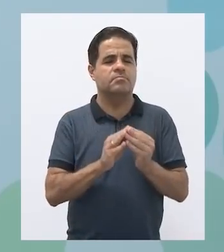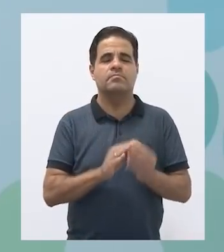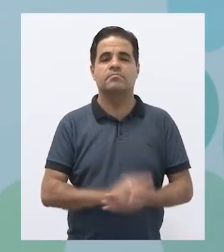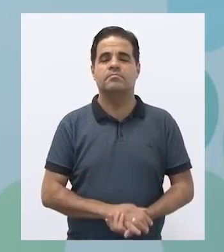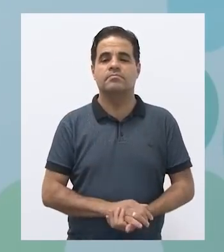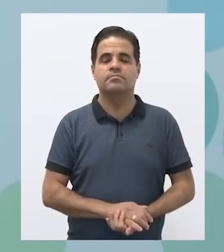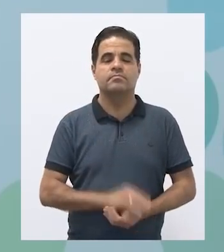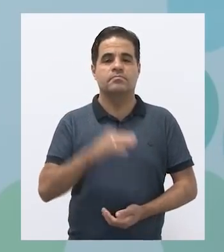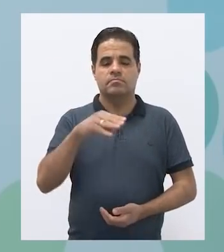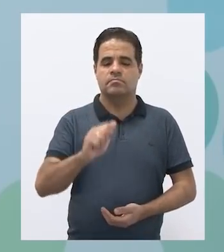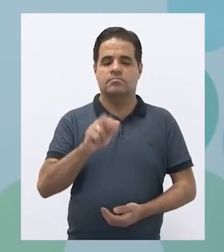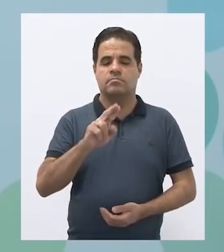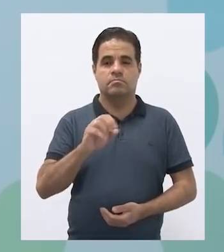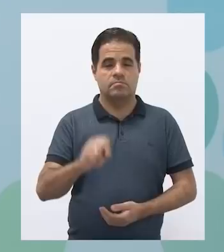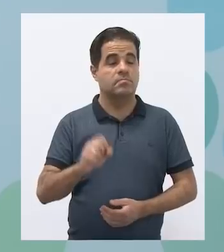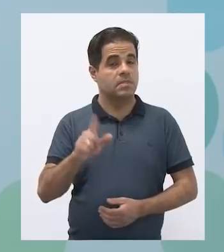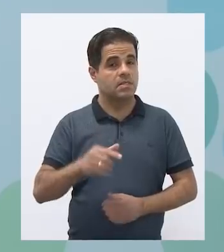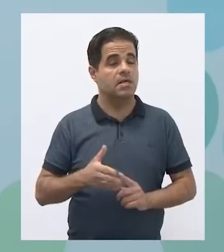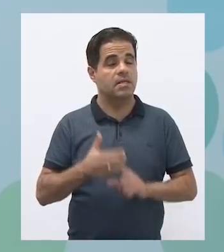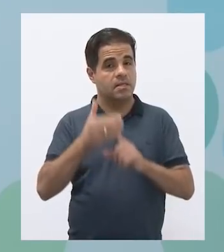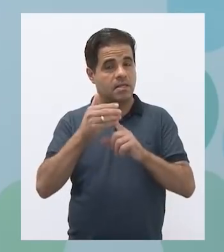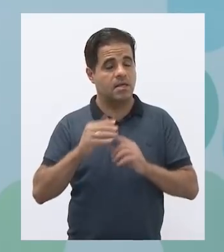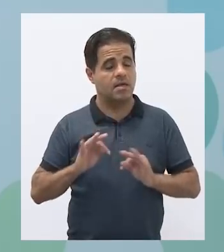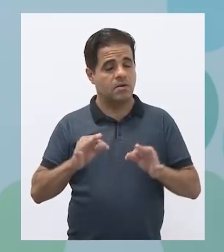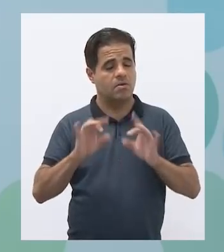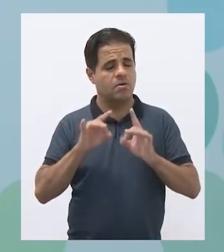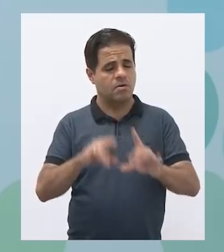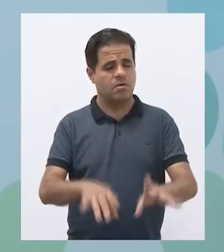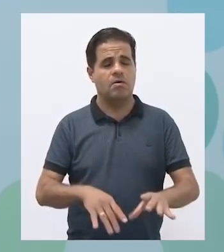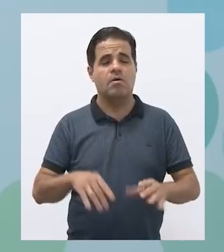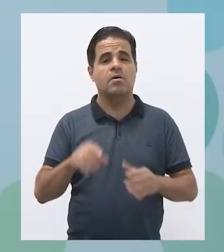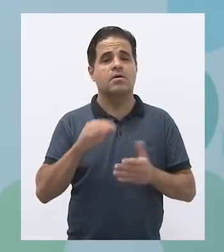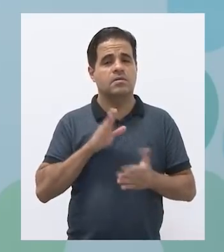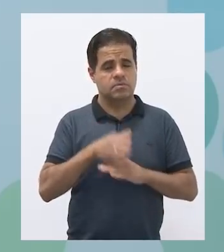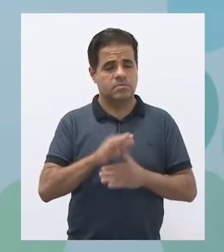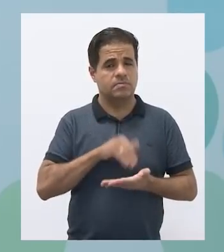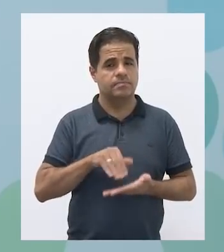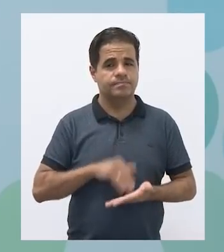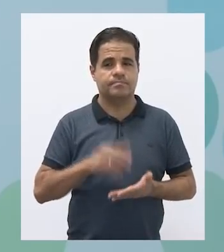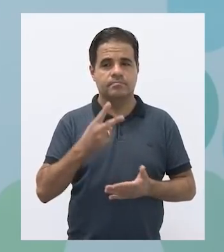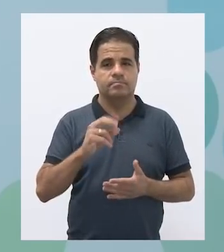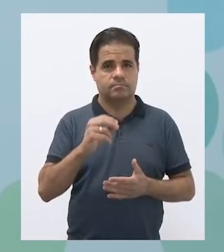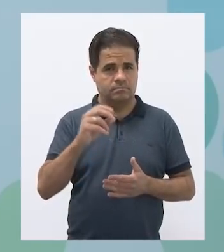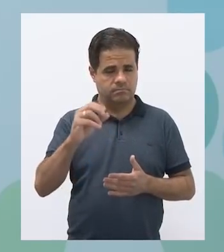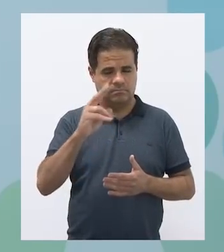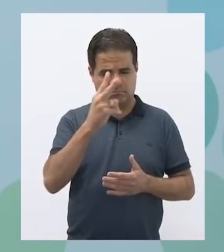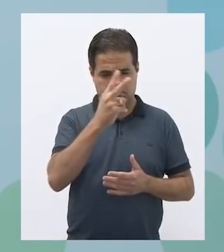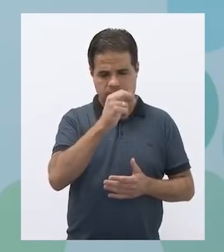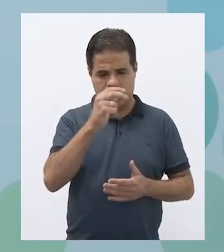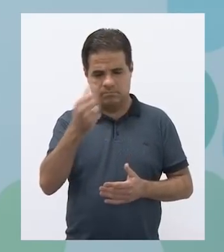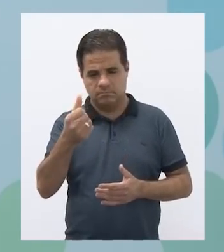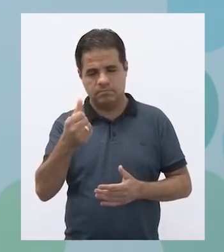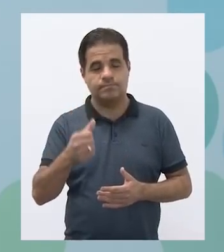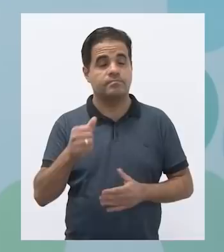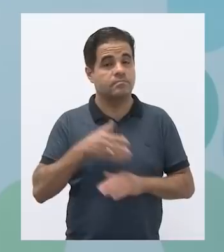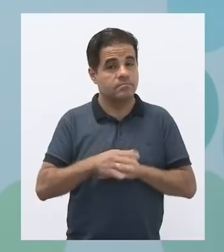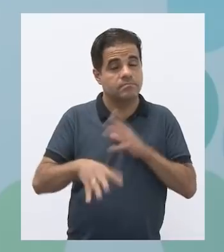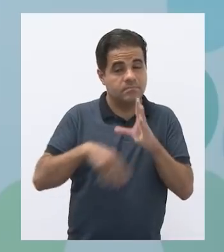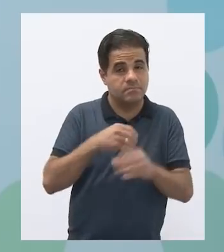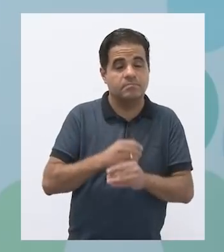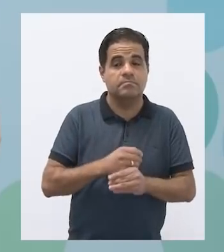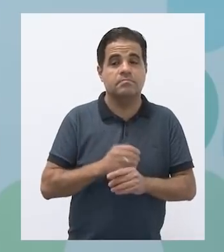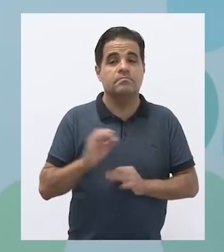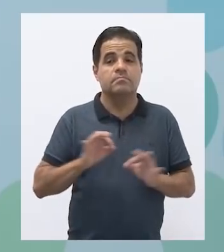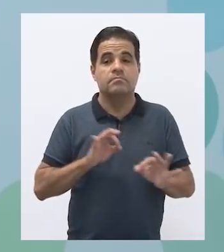Então, o Marcos é tecnólogo em redes de computadores, atua na secretaria desde 2006 e participou da implementação tecnológica